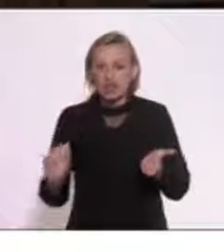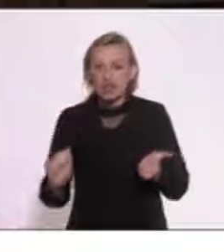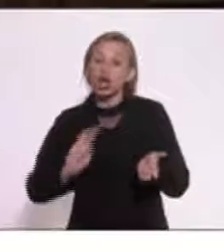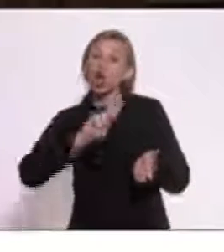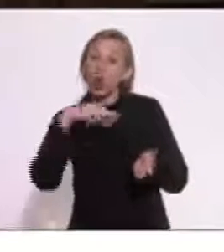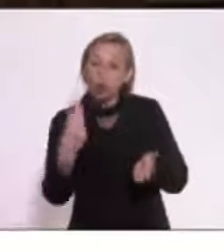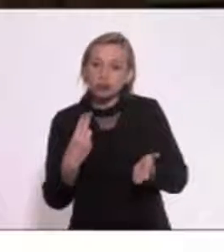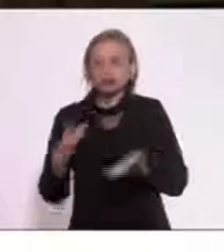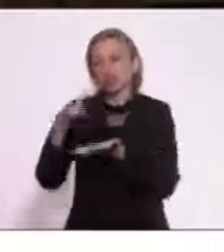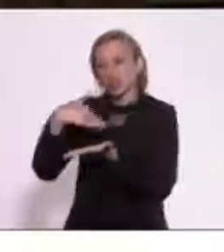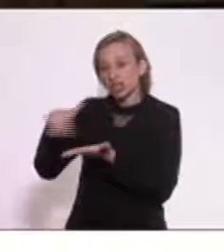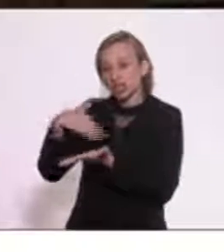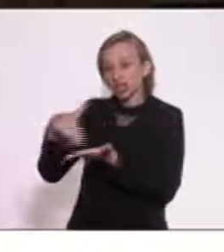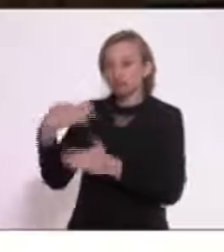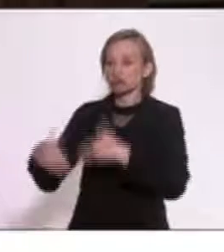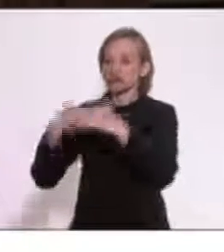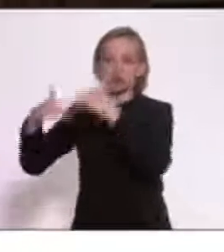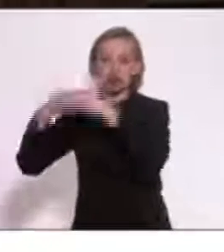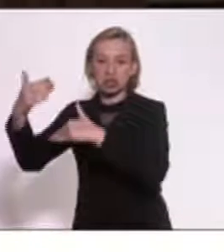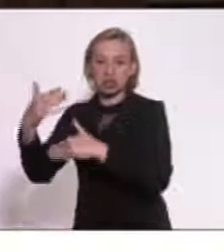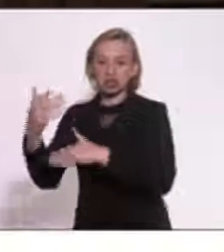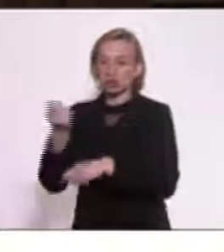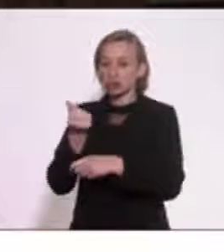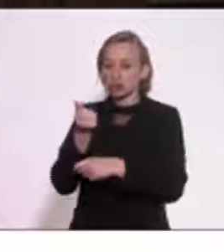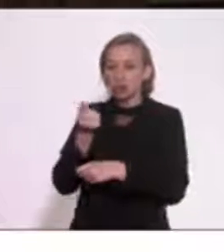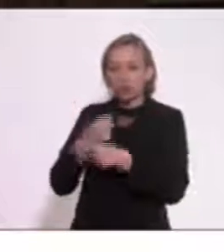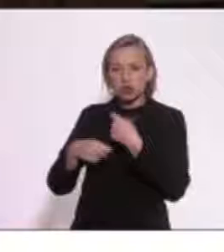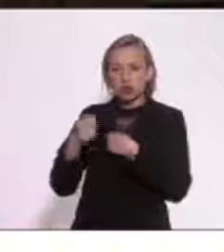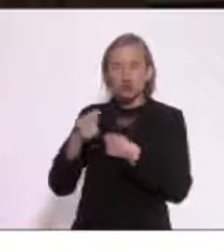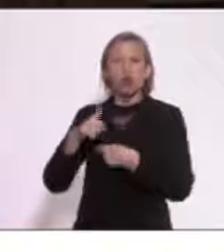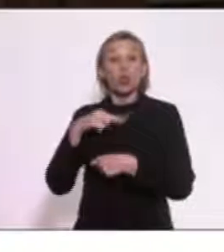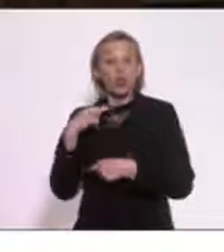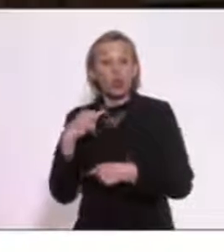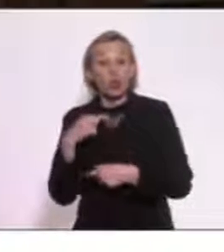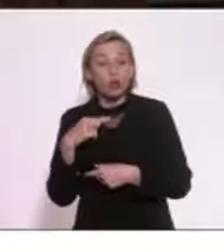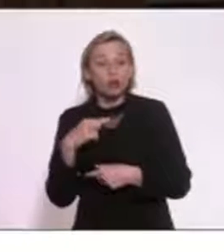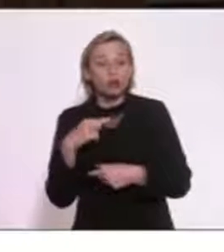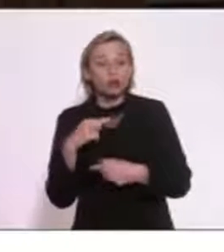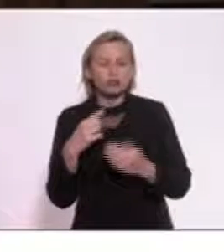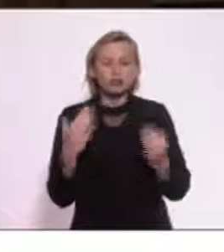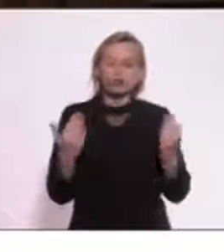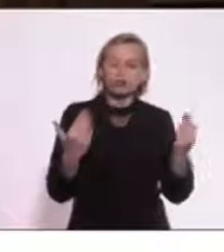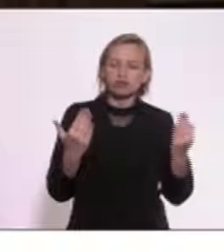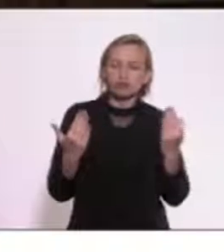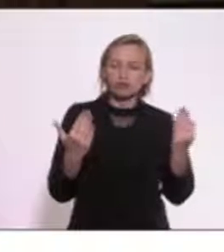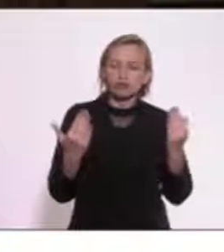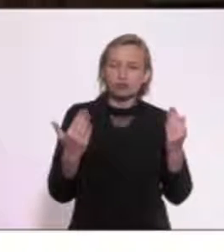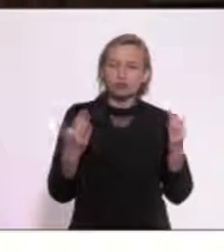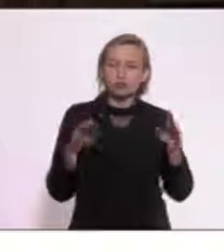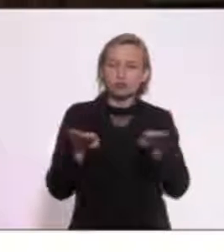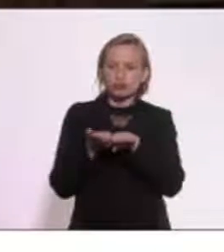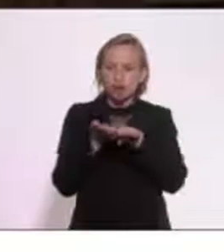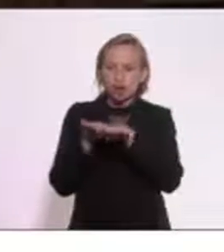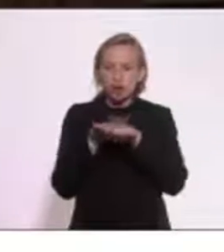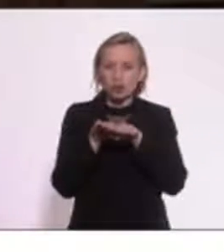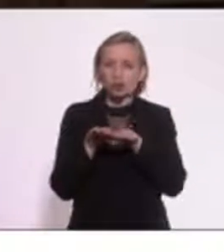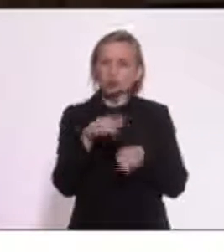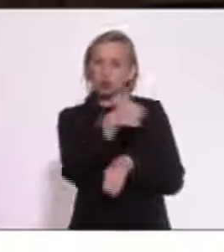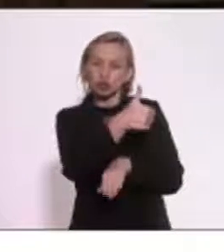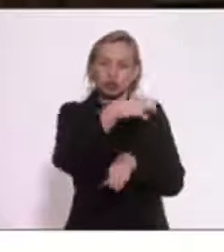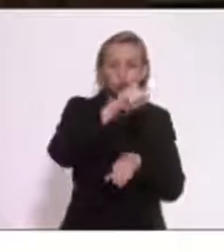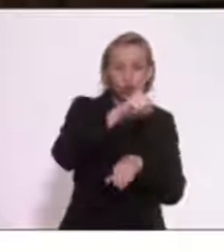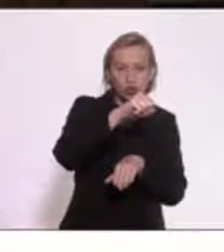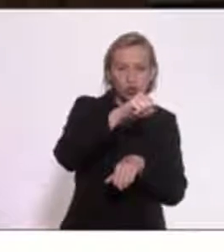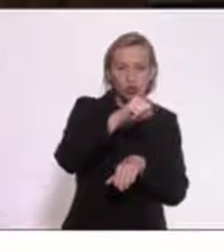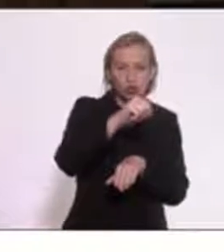ou pela Secretaria de Desenvolvimento Econômico, a gente mantém o mesmo impacto. Em 2018,